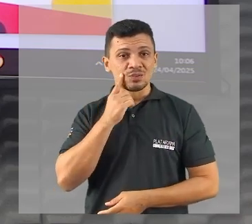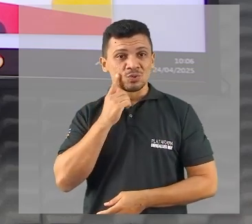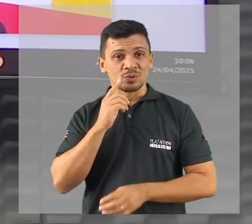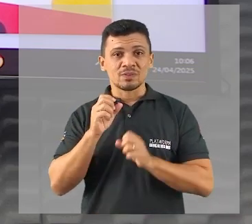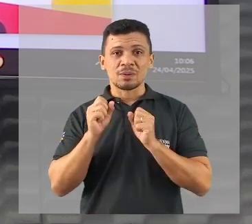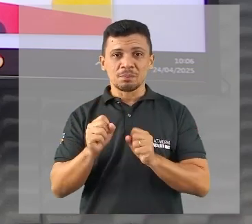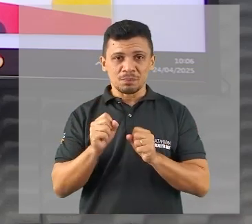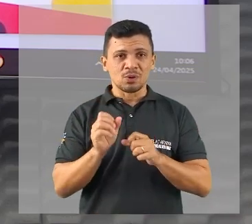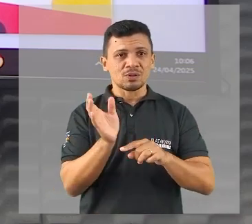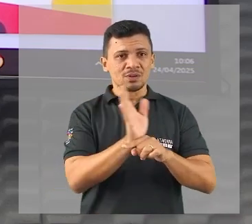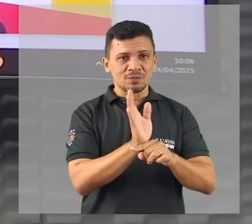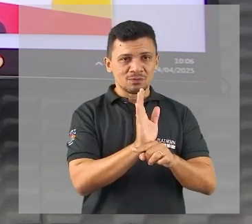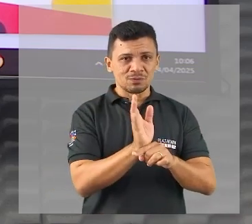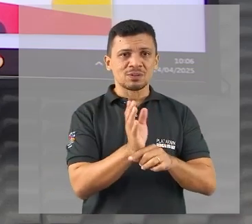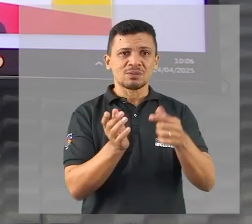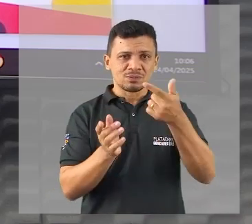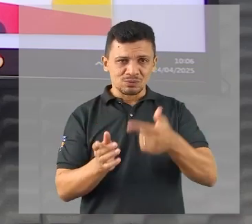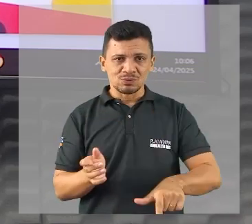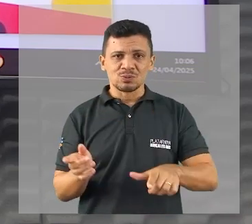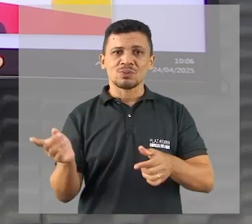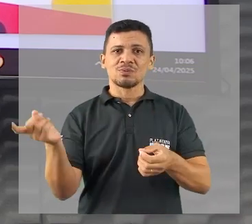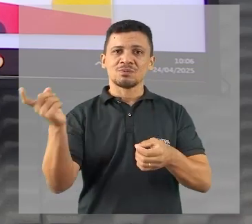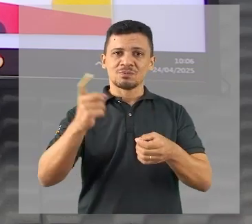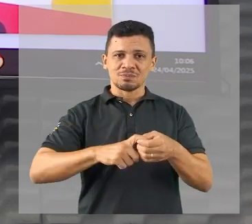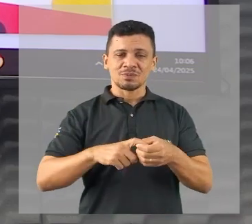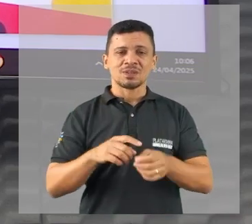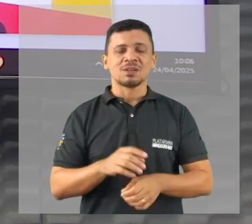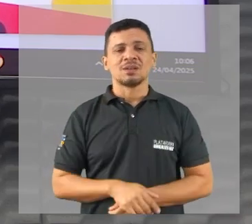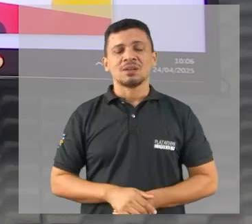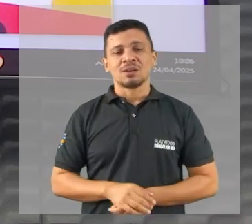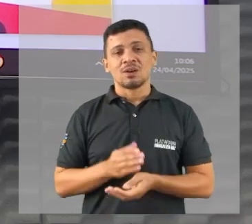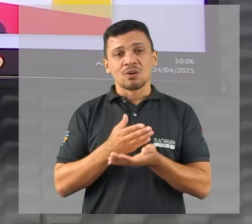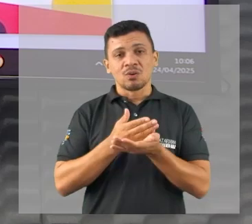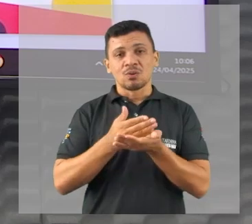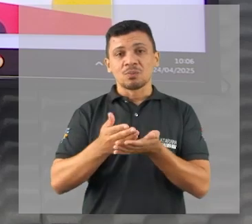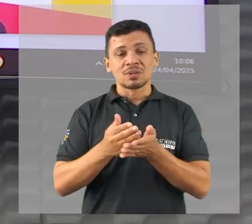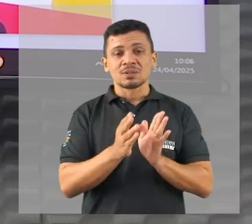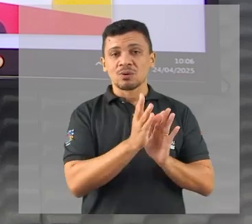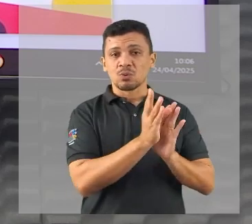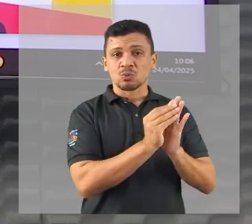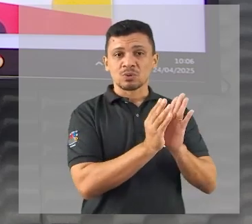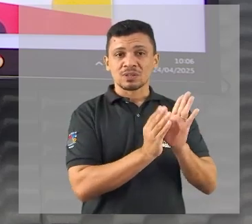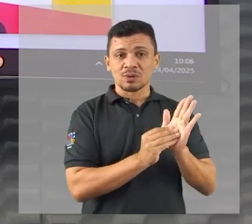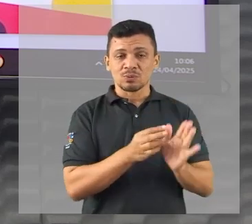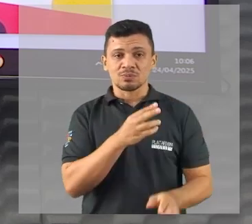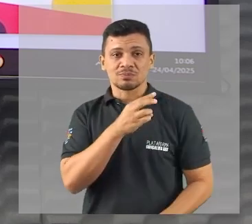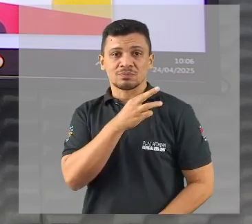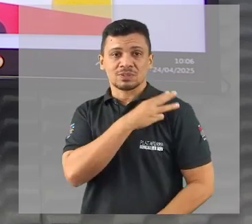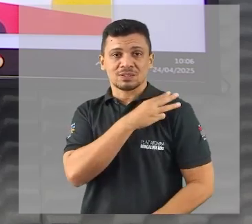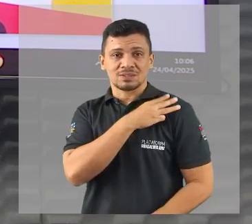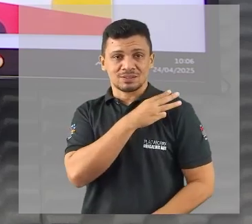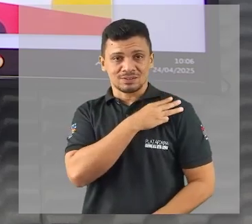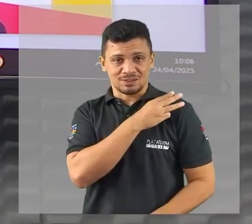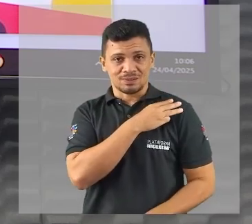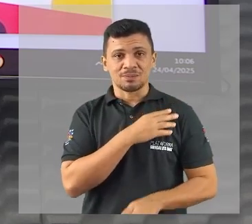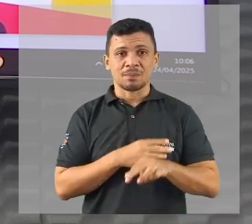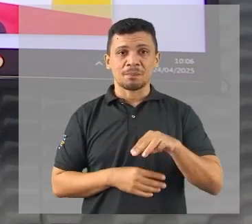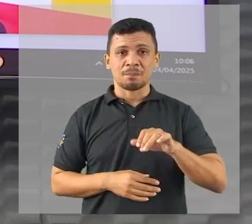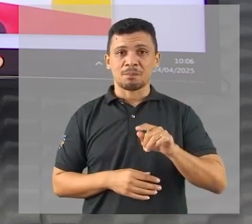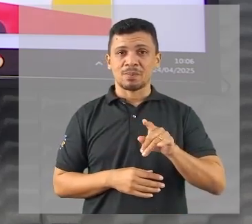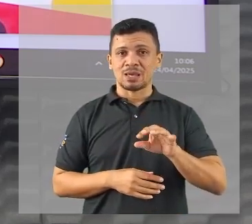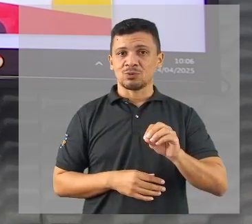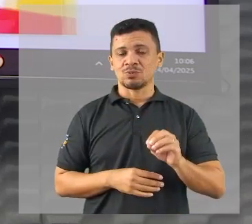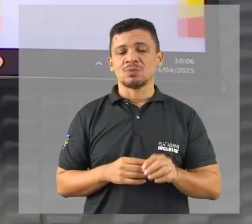estar voltando, tá? E hoje nós vamos iniciar o nosso conteúdo da terceira série do ensino médio, falando um